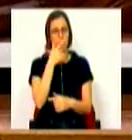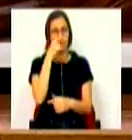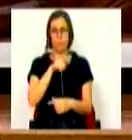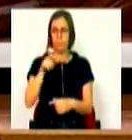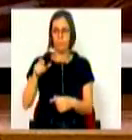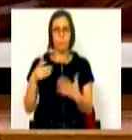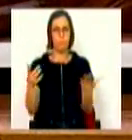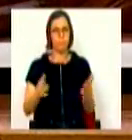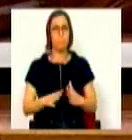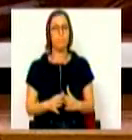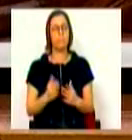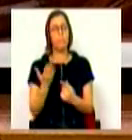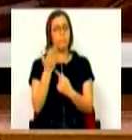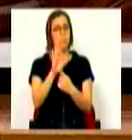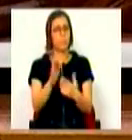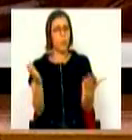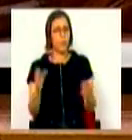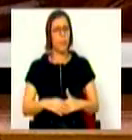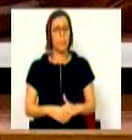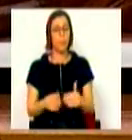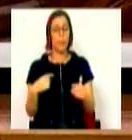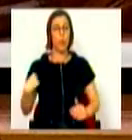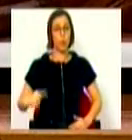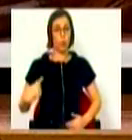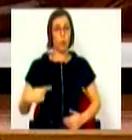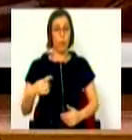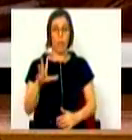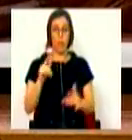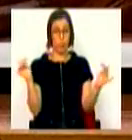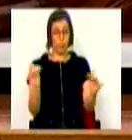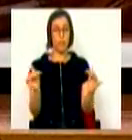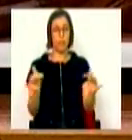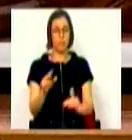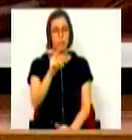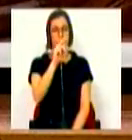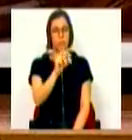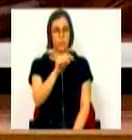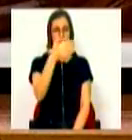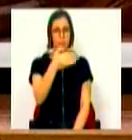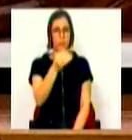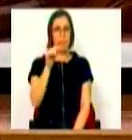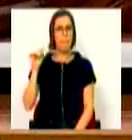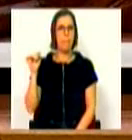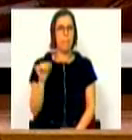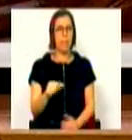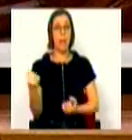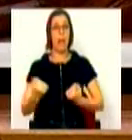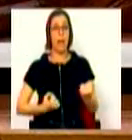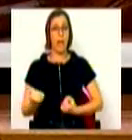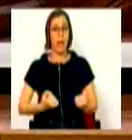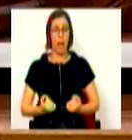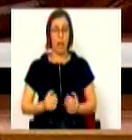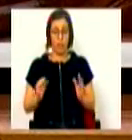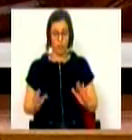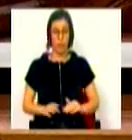passageiros. Por exemplo, todos os dias entram em Lisboa 370 mil carros, ou